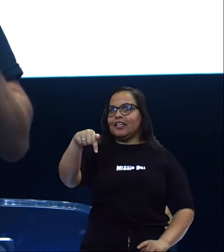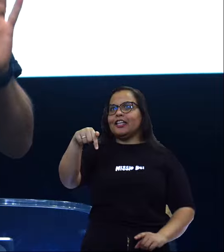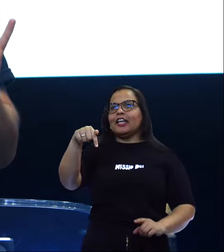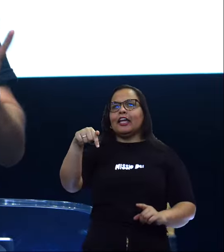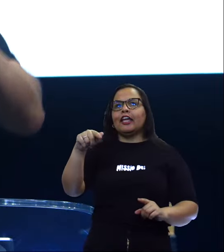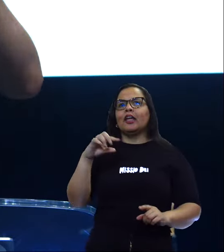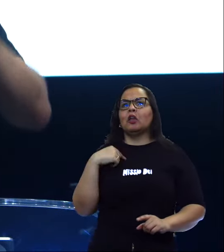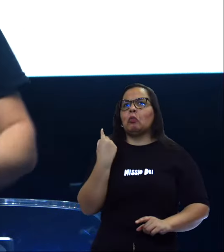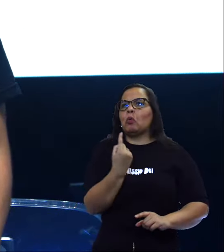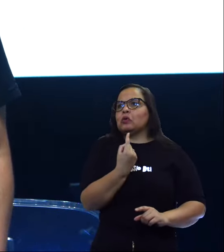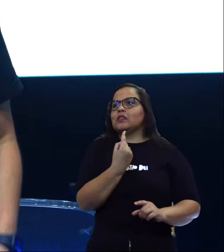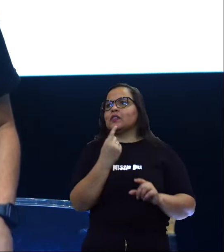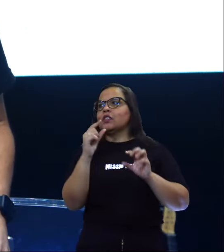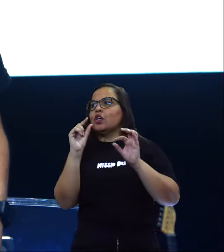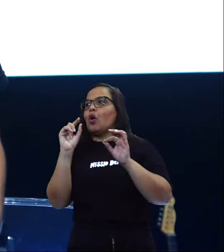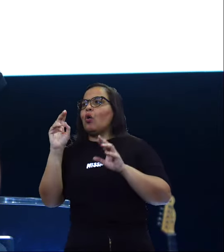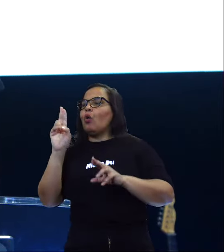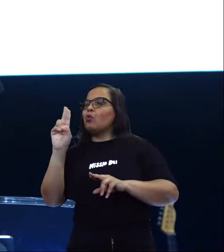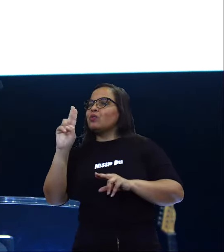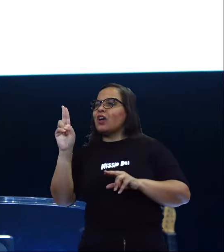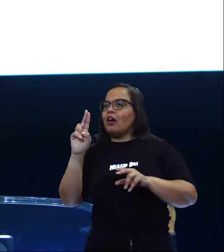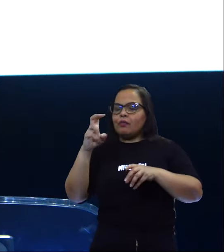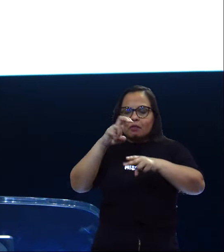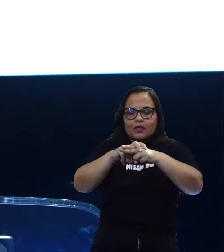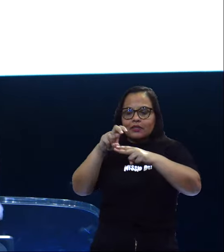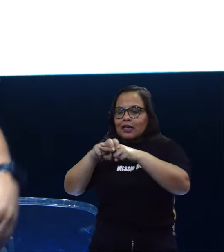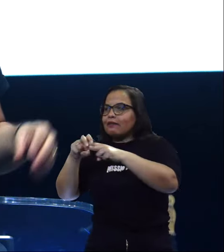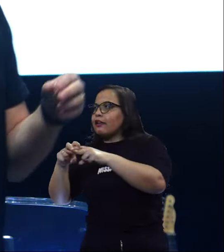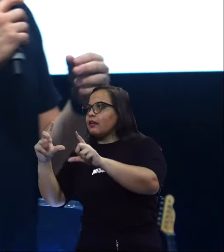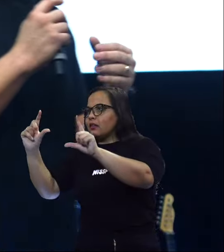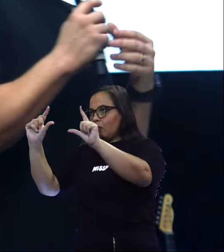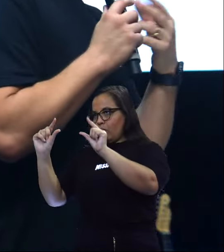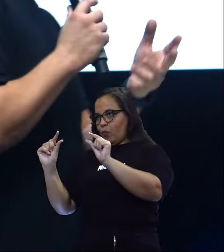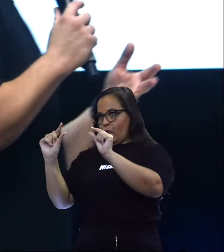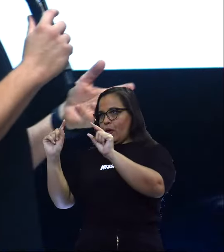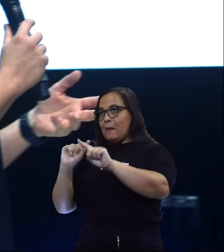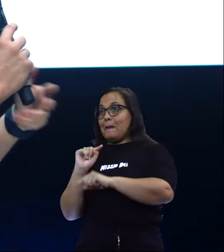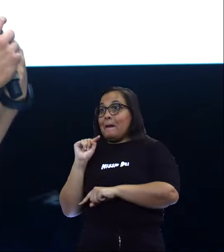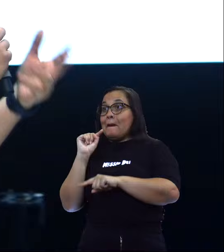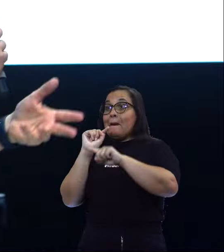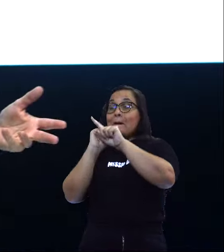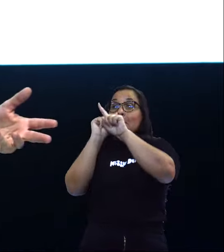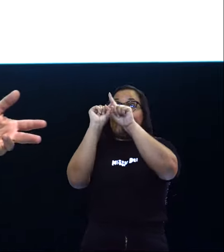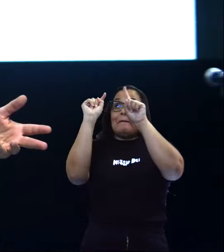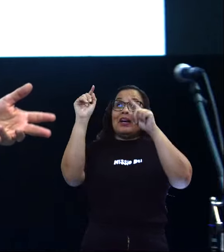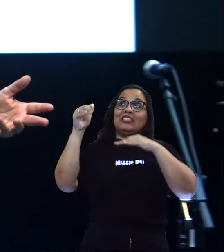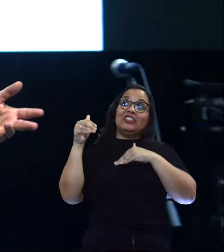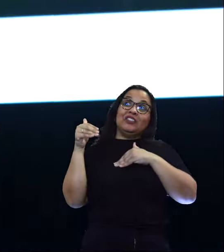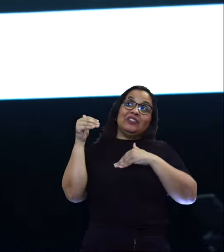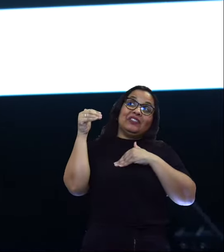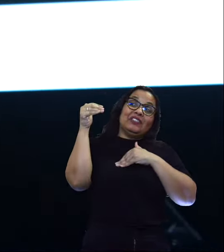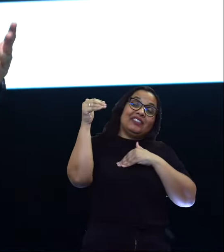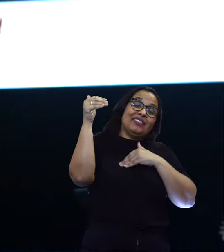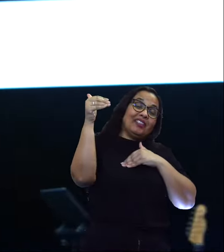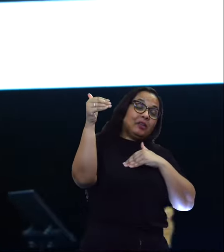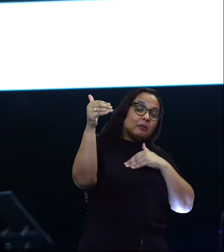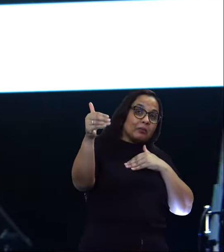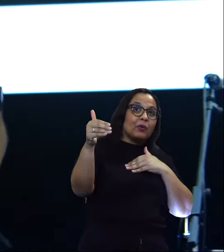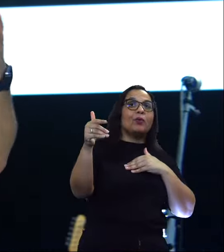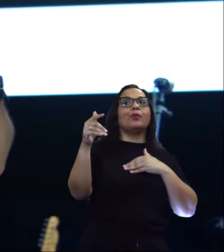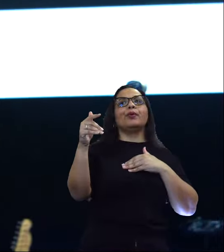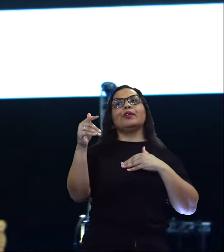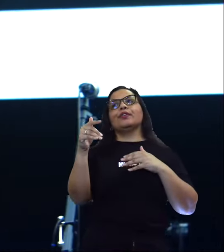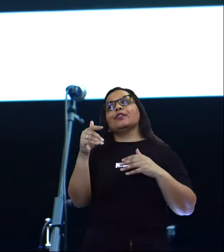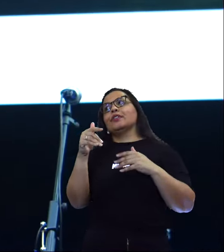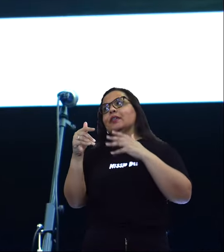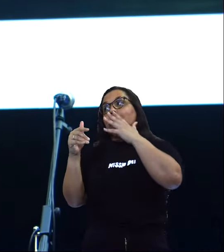fazer, porque Deus já falou que vai faltar lugar lá, e vai crescer em nome de Jesus. E aí do templo veio a pandemia, passando a pandemia, a gente começou a abrir